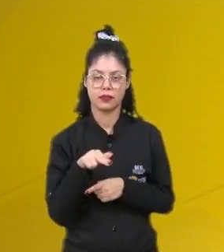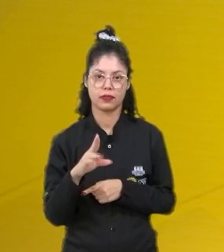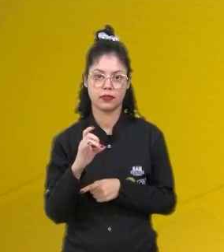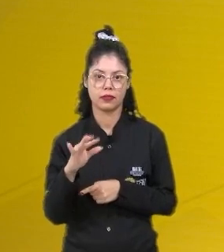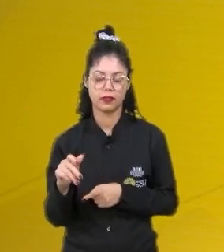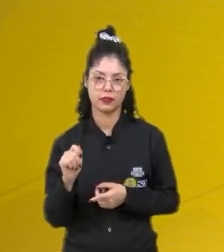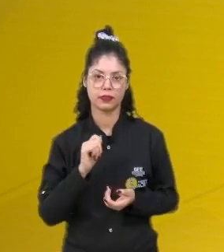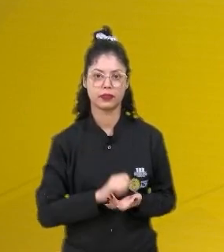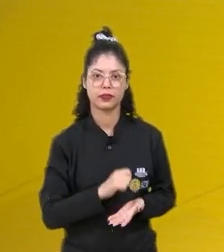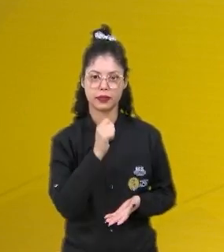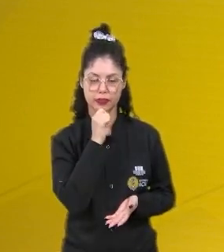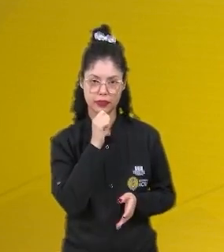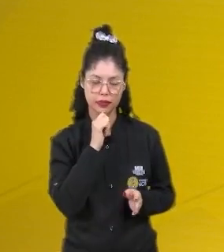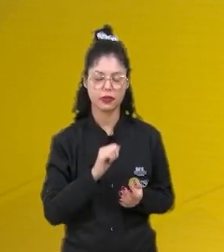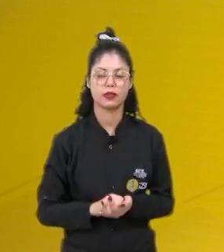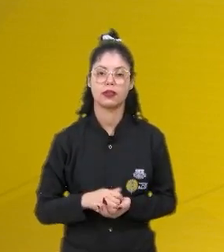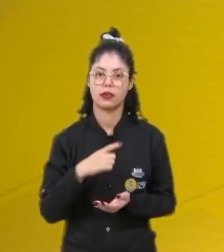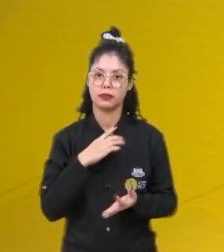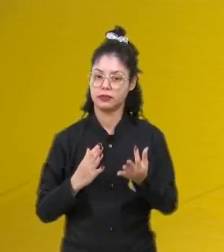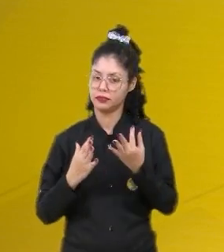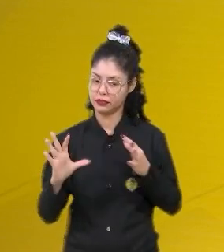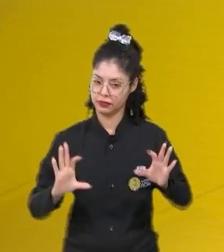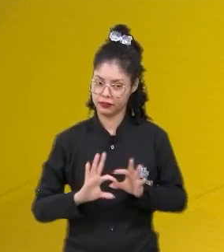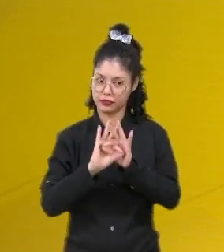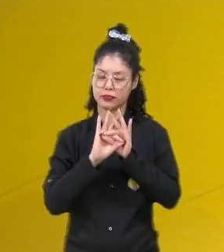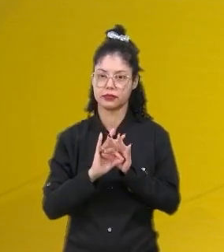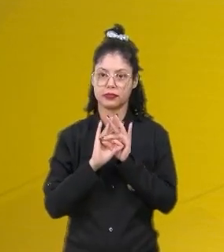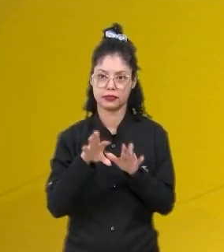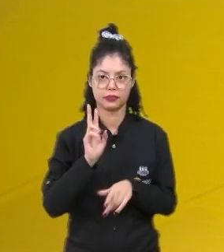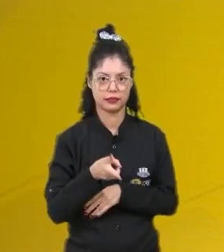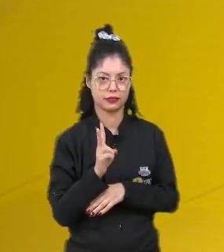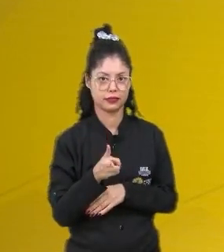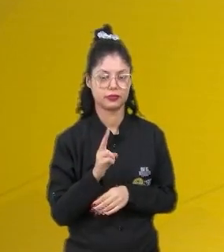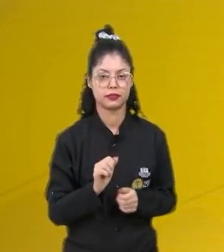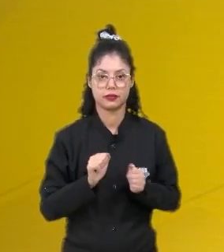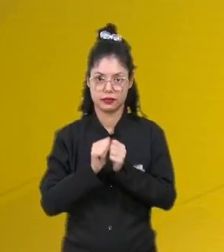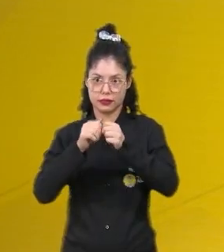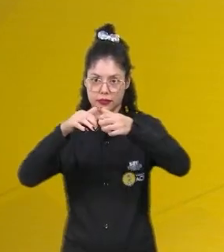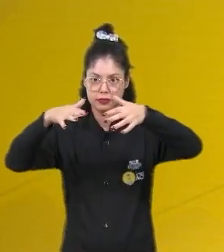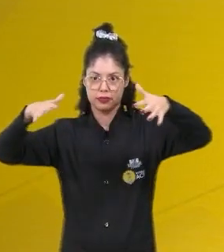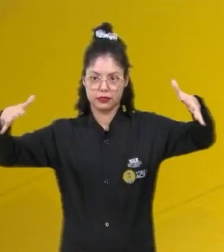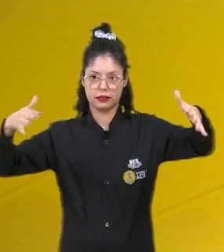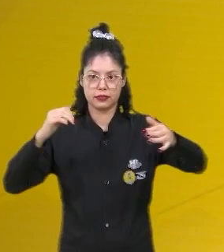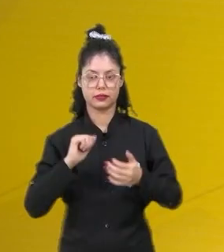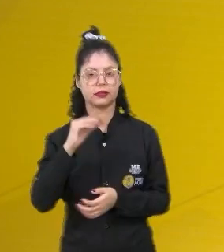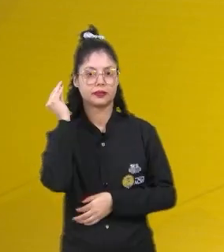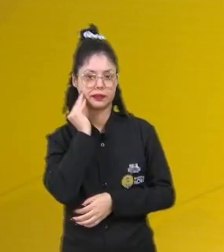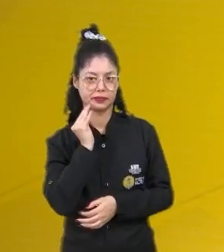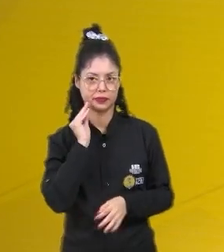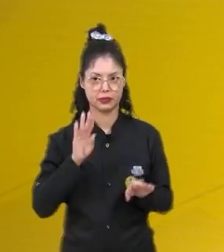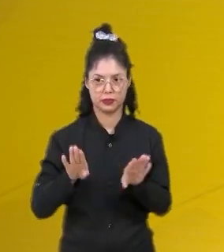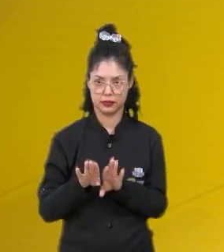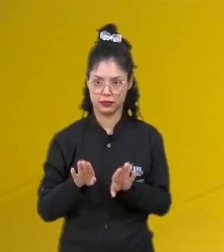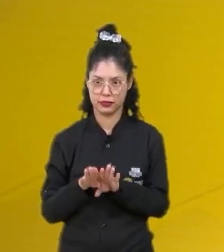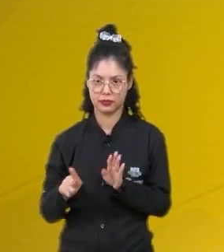essa ressonância se equiparou na questão da mesma amplitude de intensidade ali